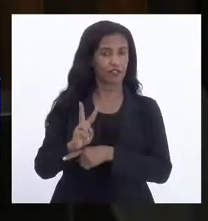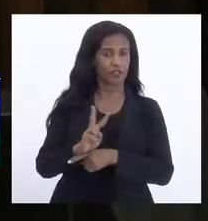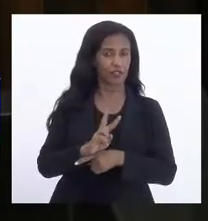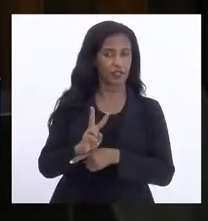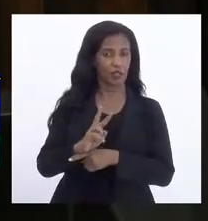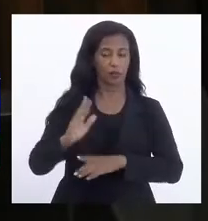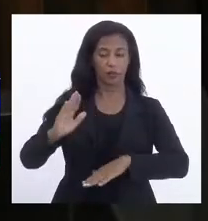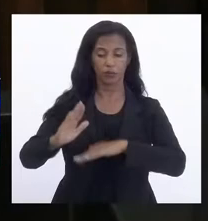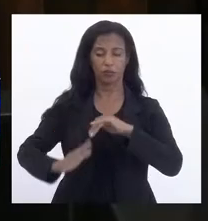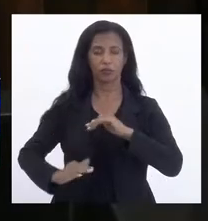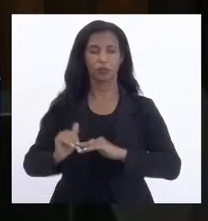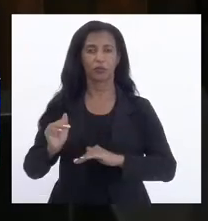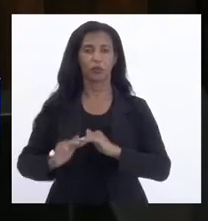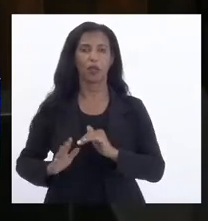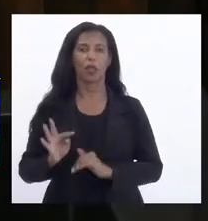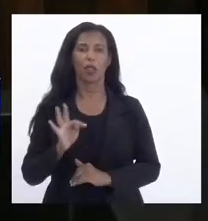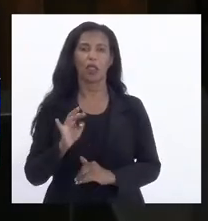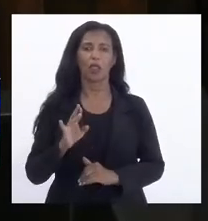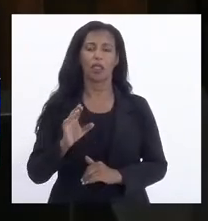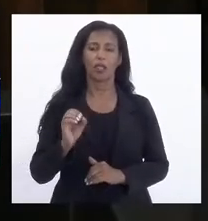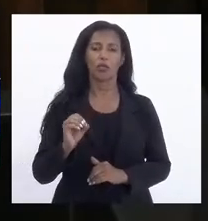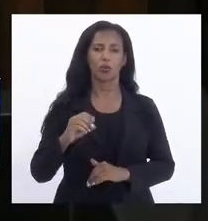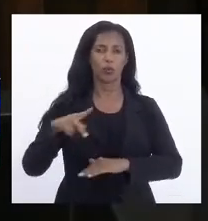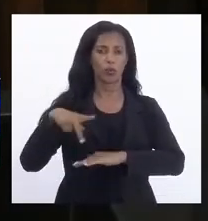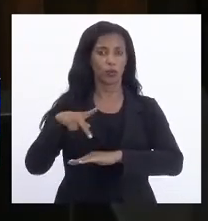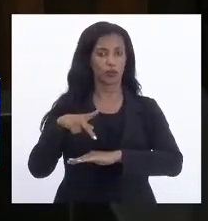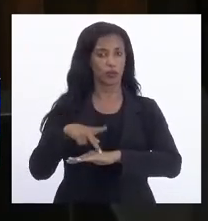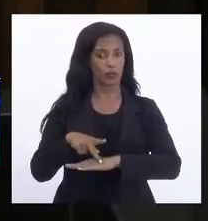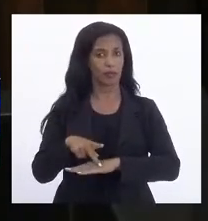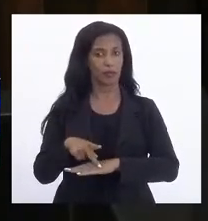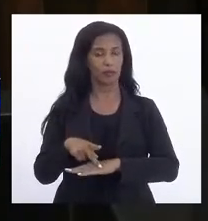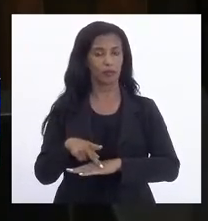profissionais do Tesouro Nacional,